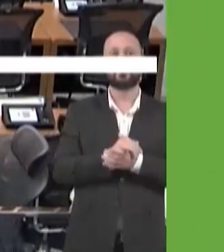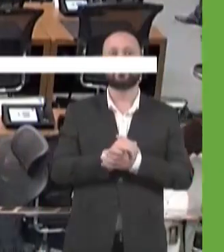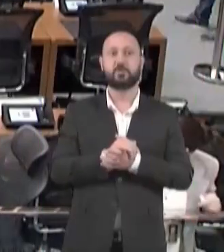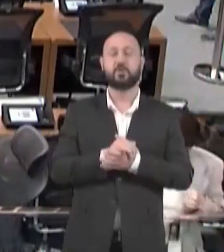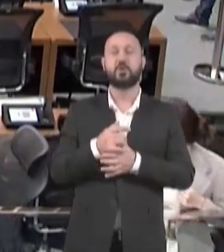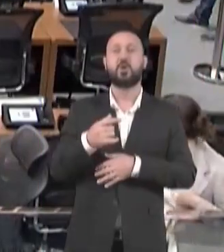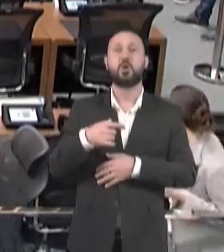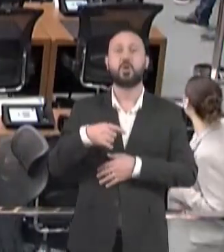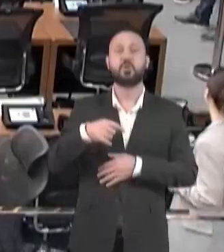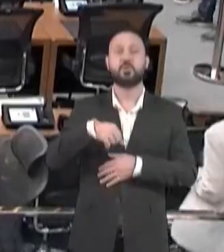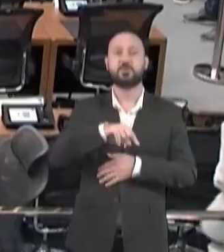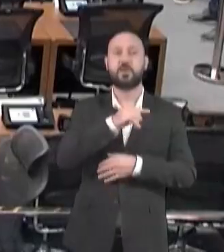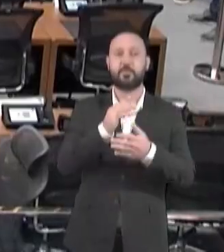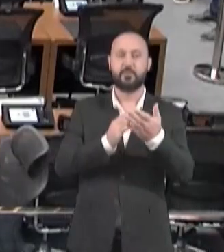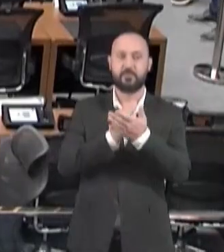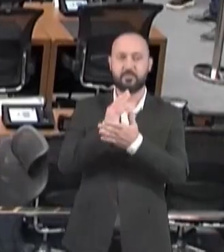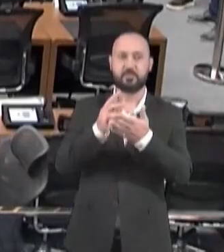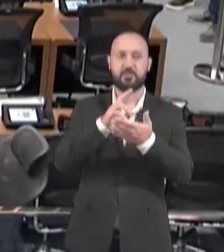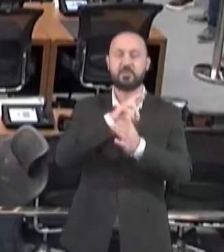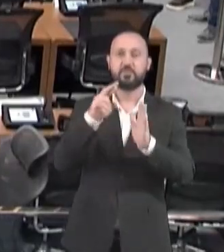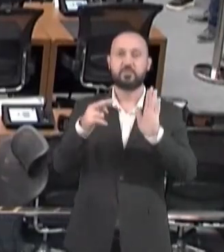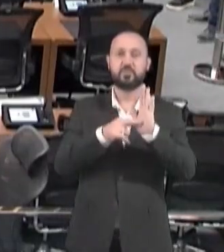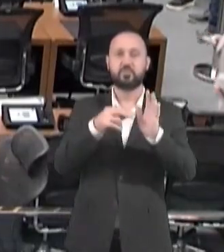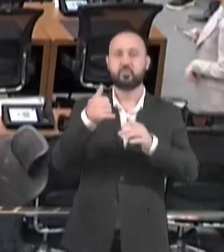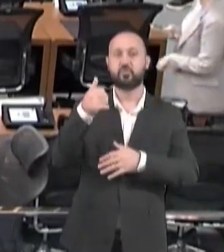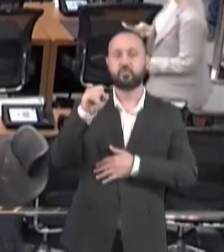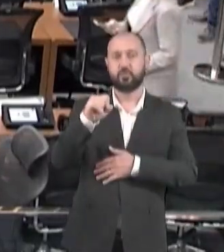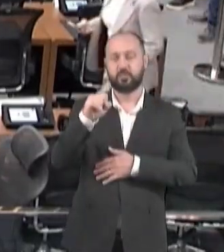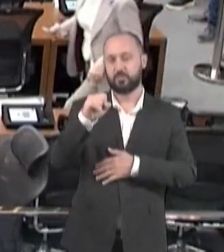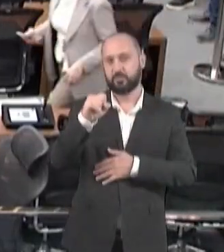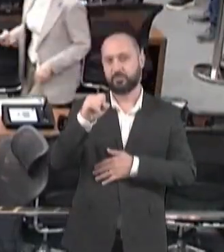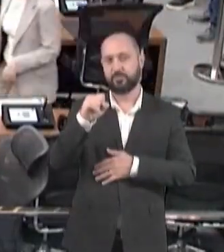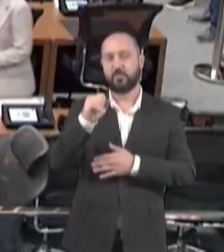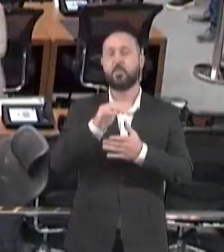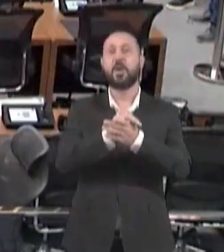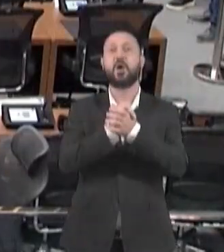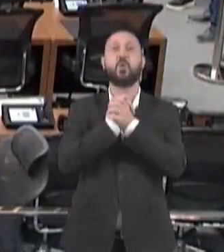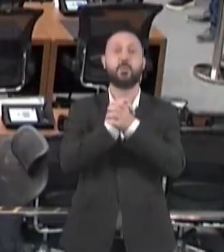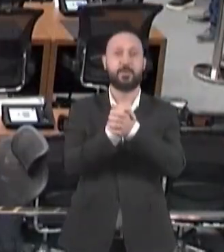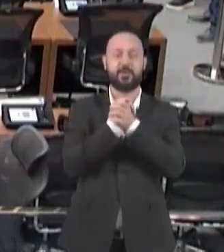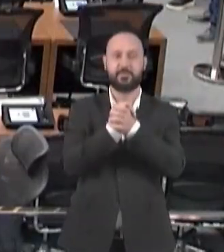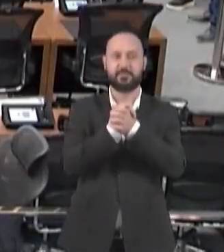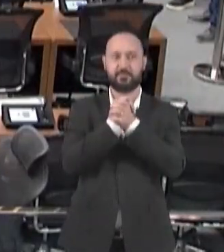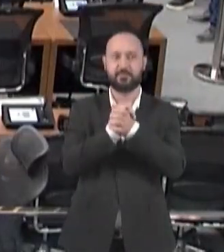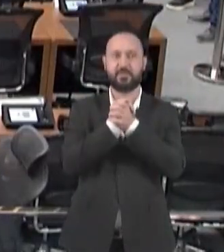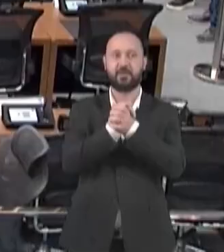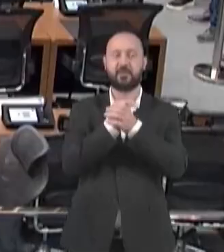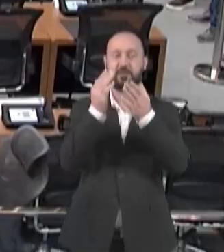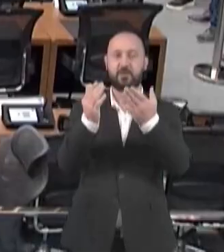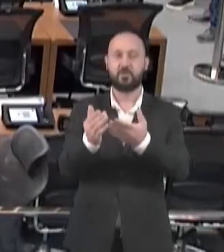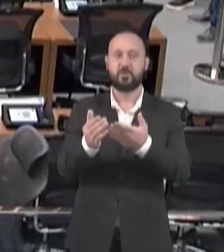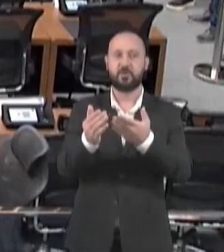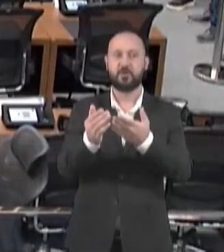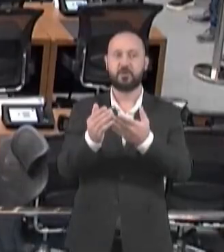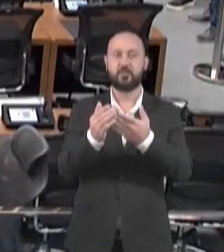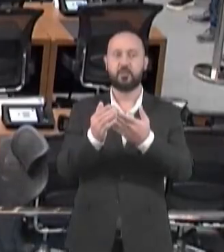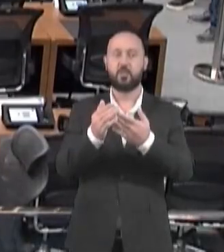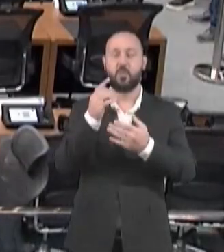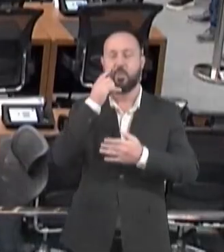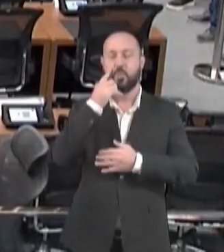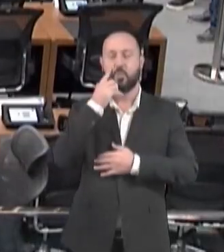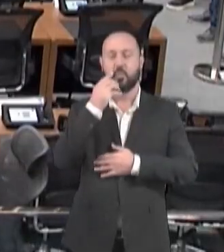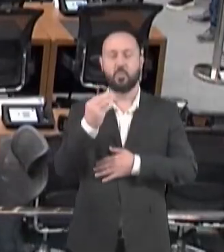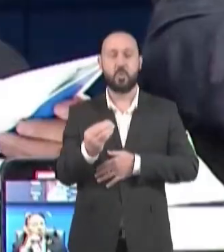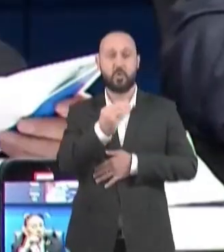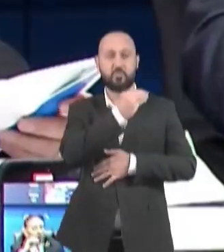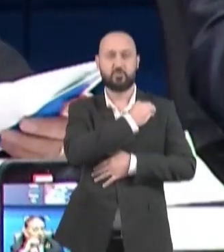Nós aprovamos na resolução número 1808 uma homenagem à Sua Excelência o embaixador